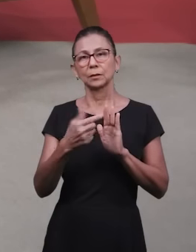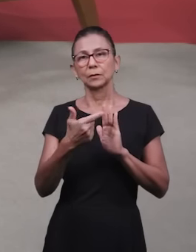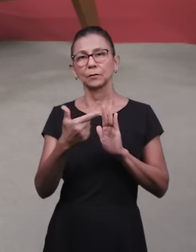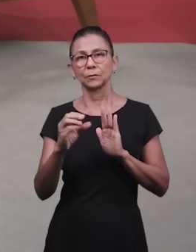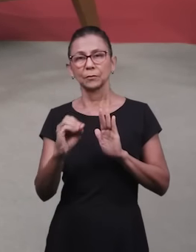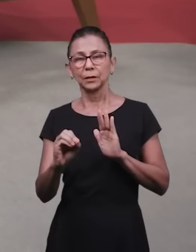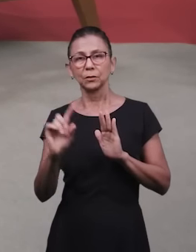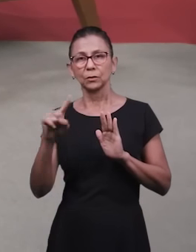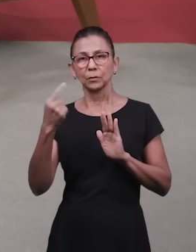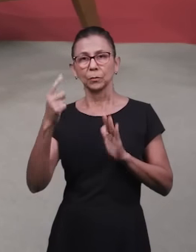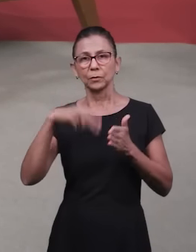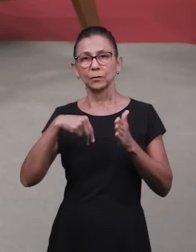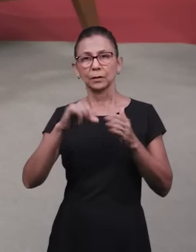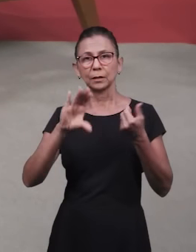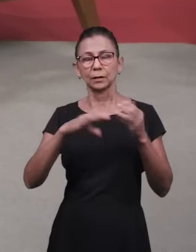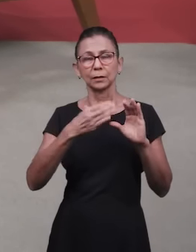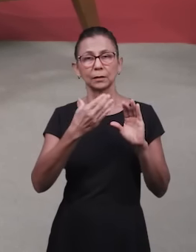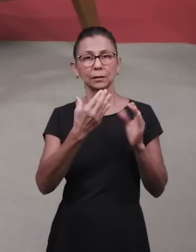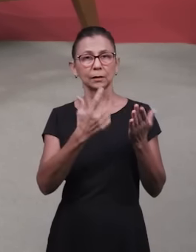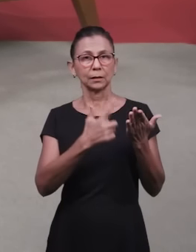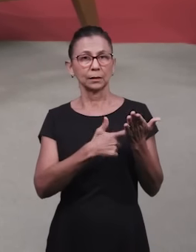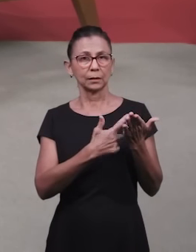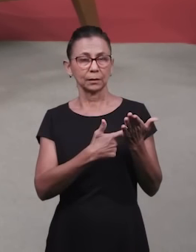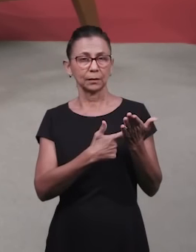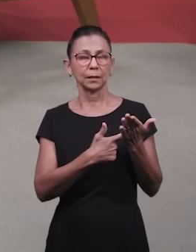e depois vou ler o texto de Cantares para que vocês